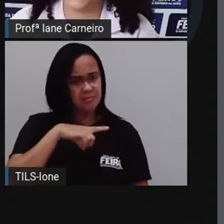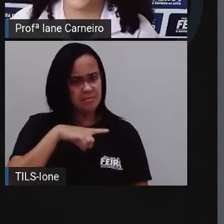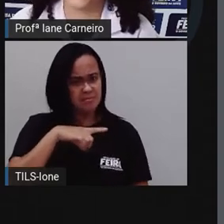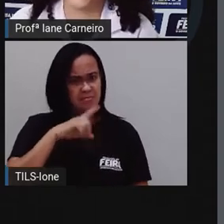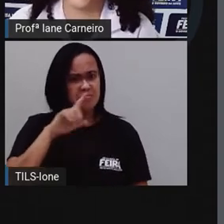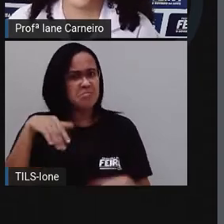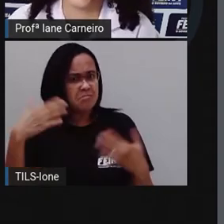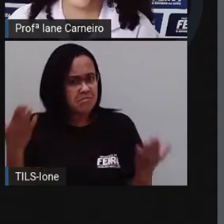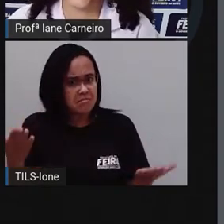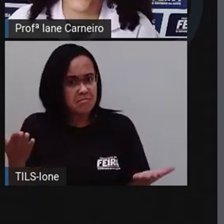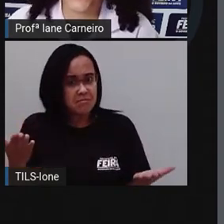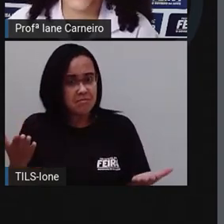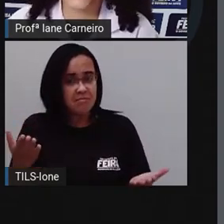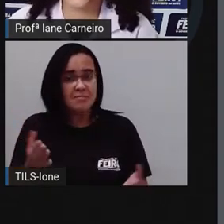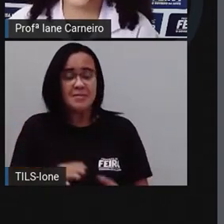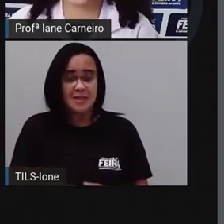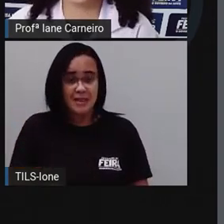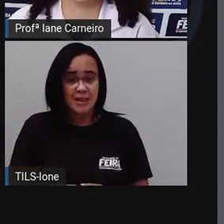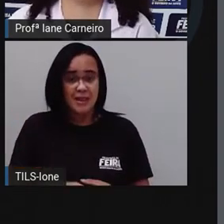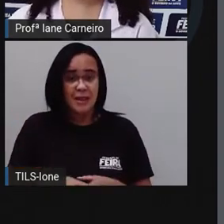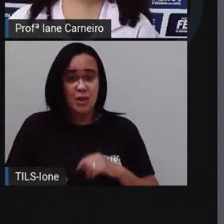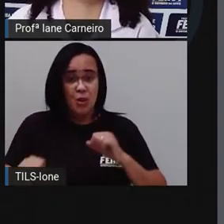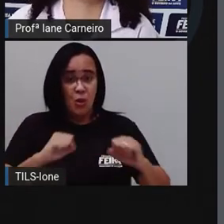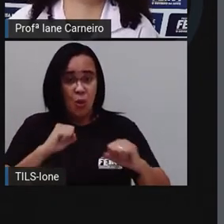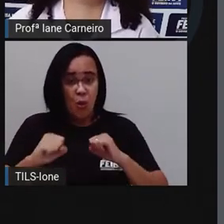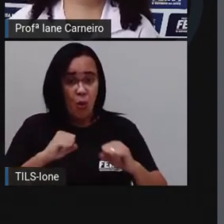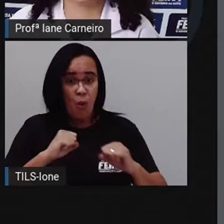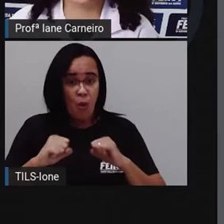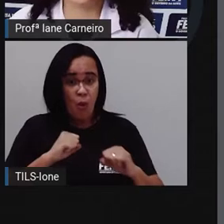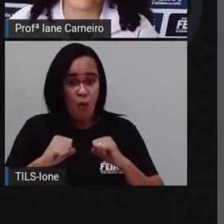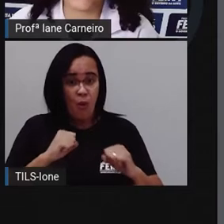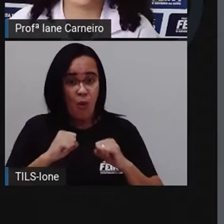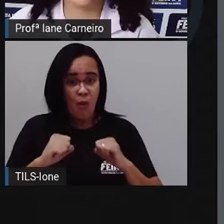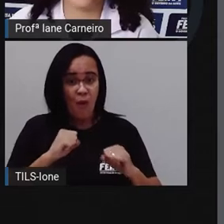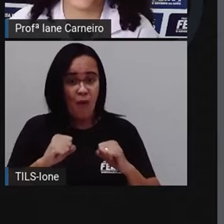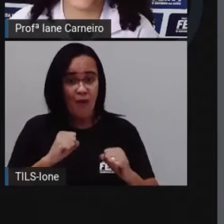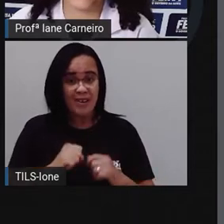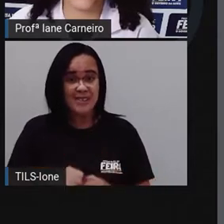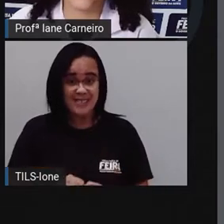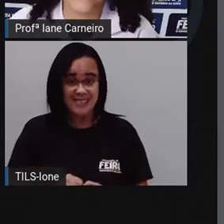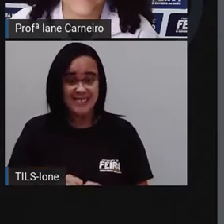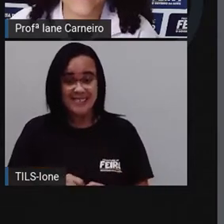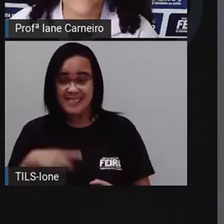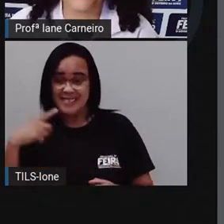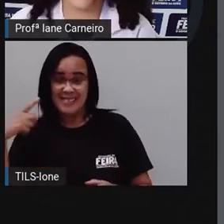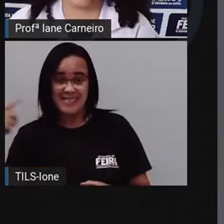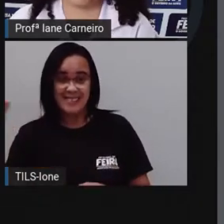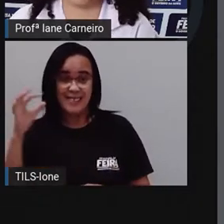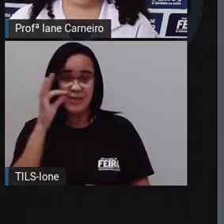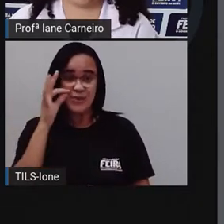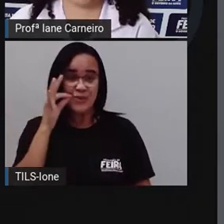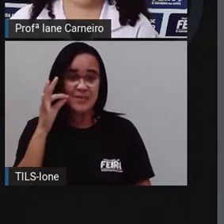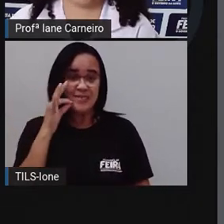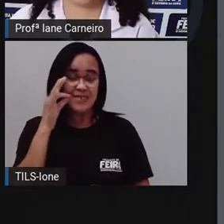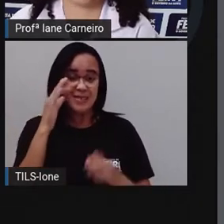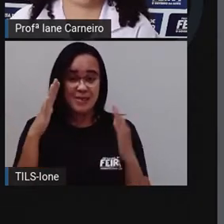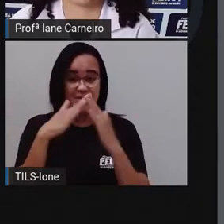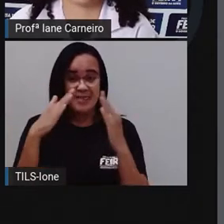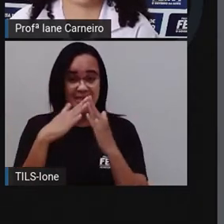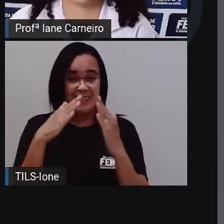Será? Corre, Kiwi, fugindo do gato para a casa da Emma.